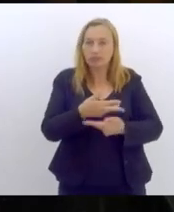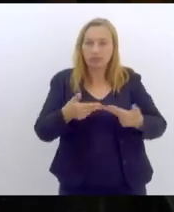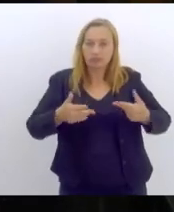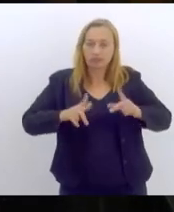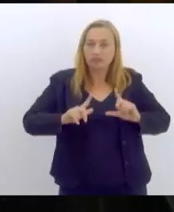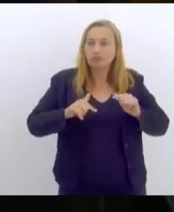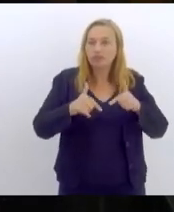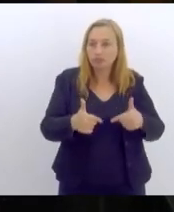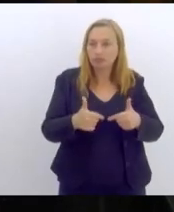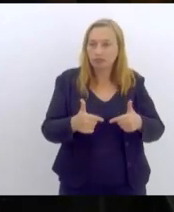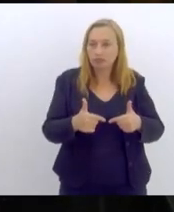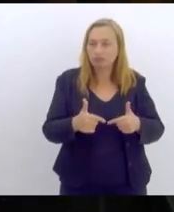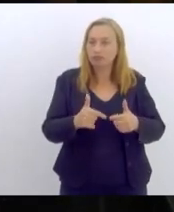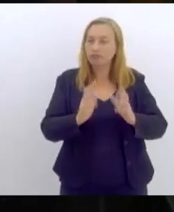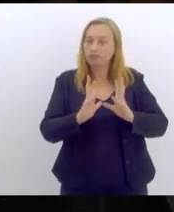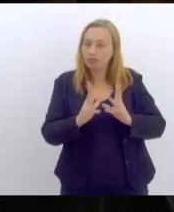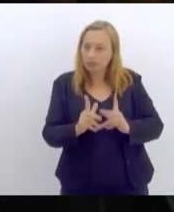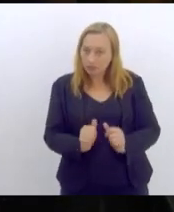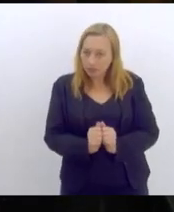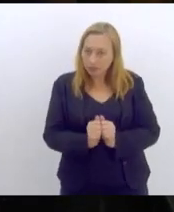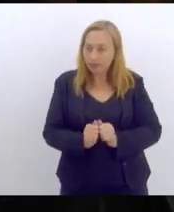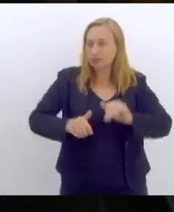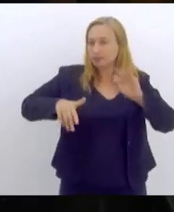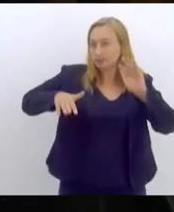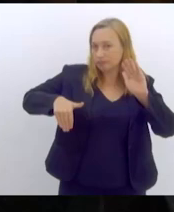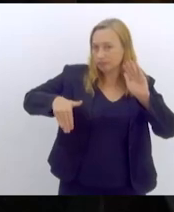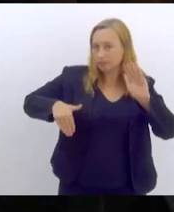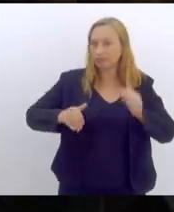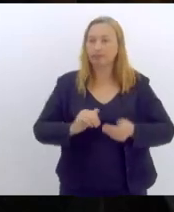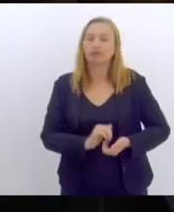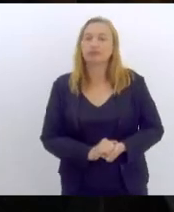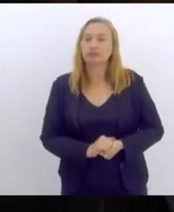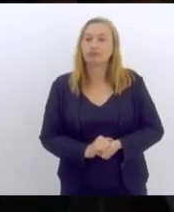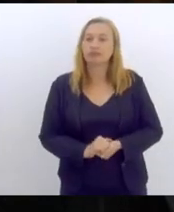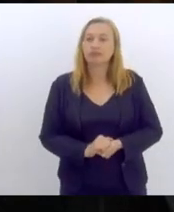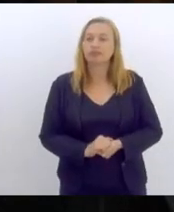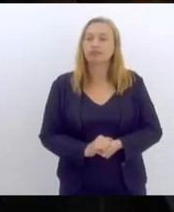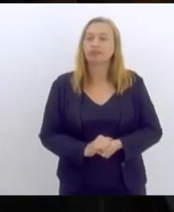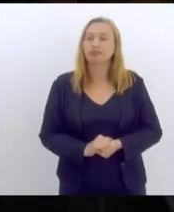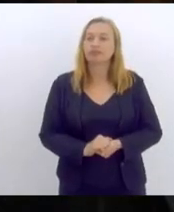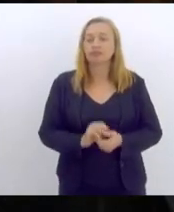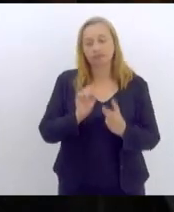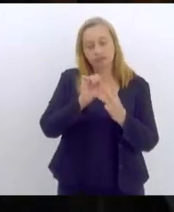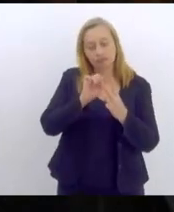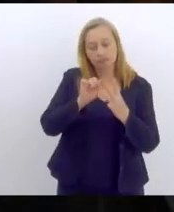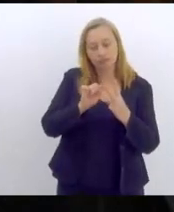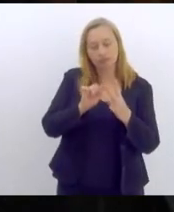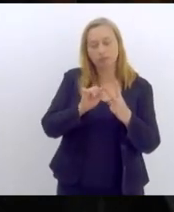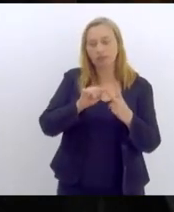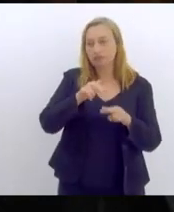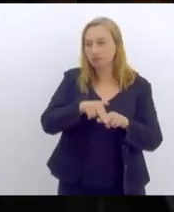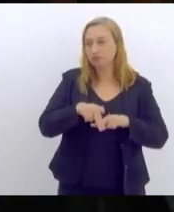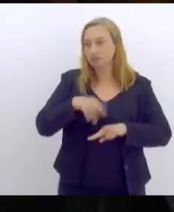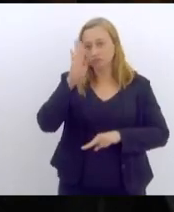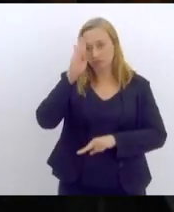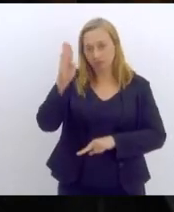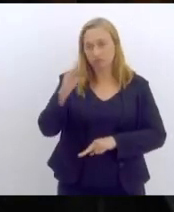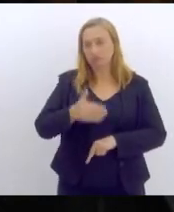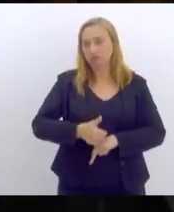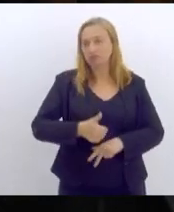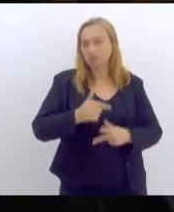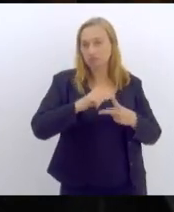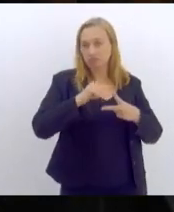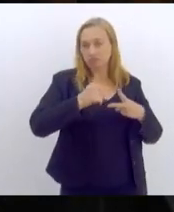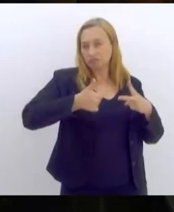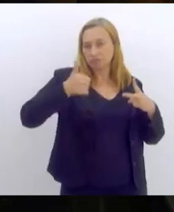ações de saneamento e limpeza de praia. Isso vem de duas questões fundamentais. Uma é